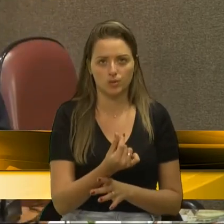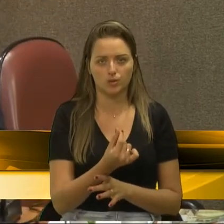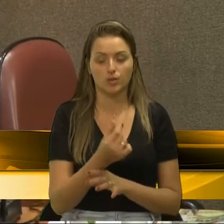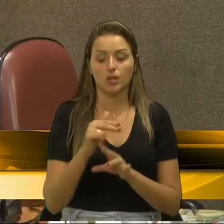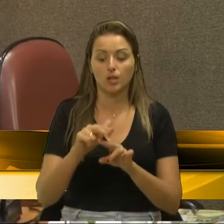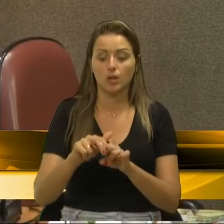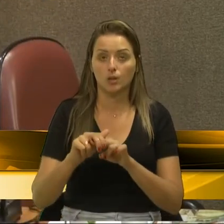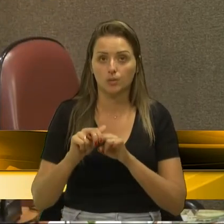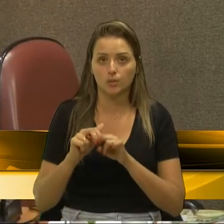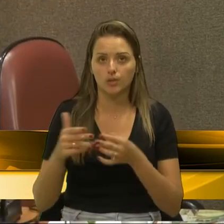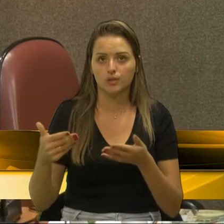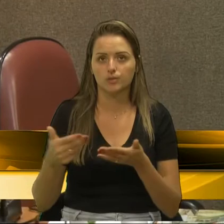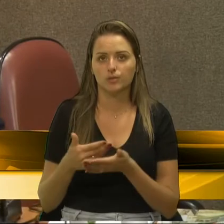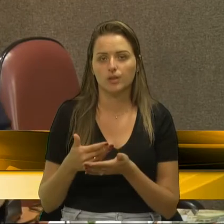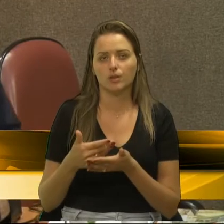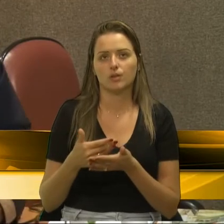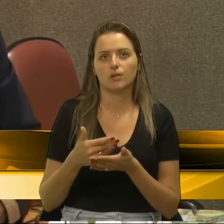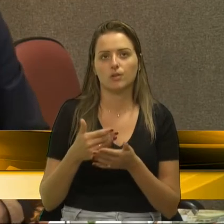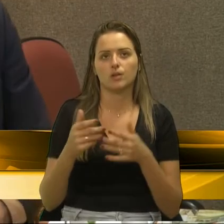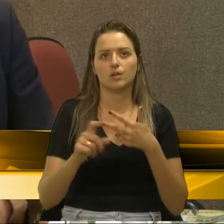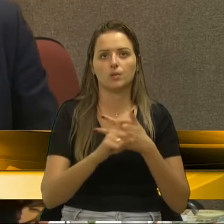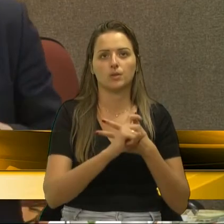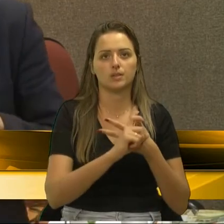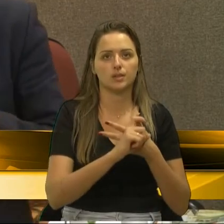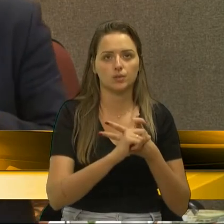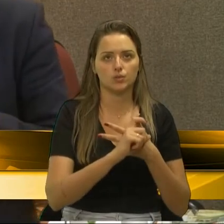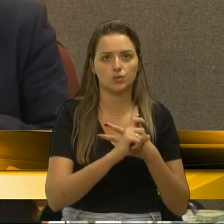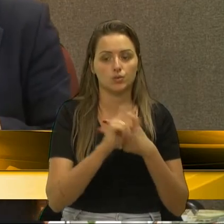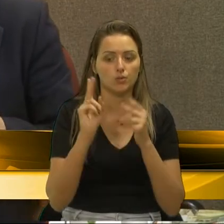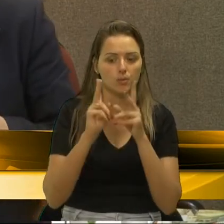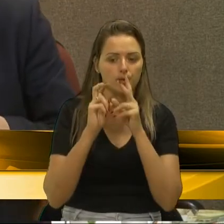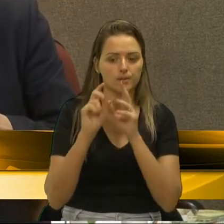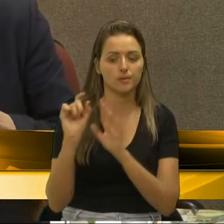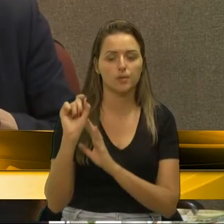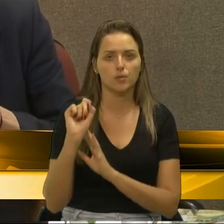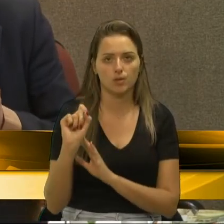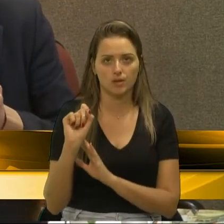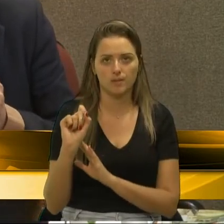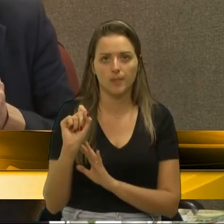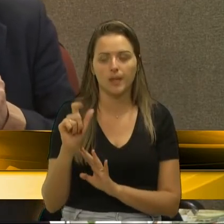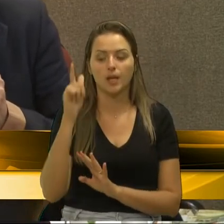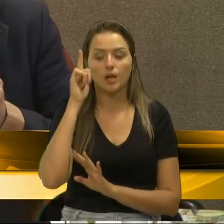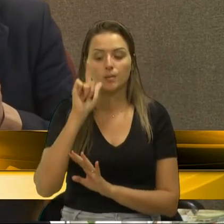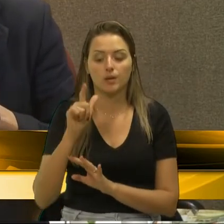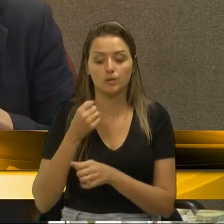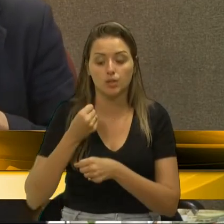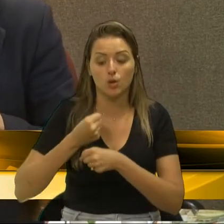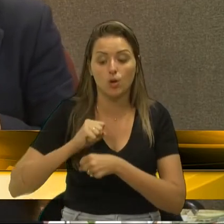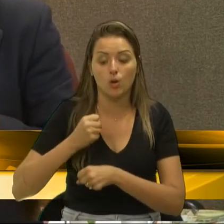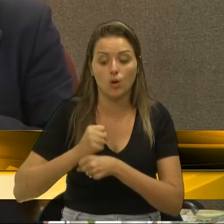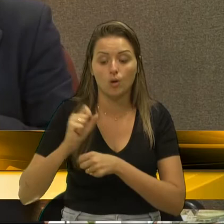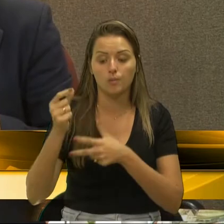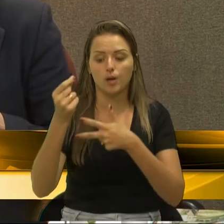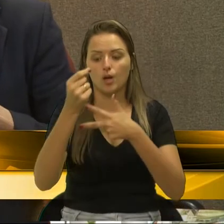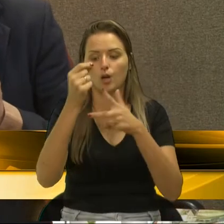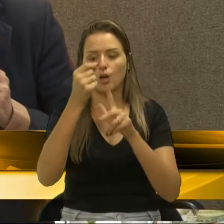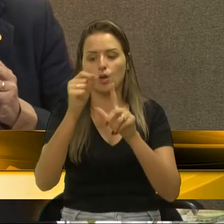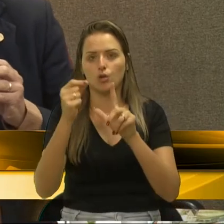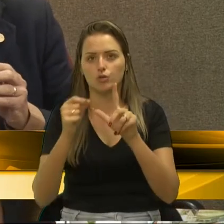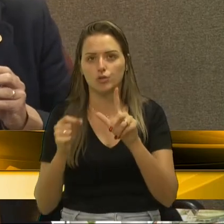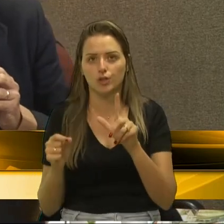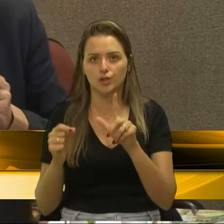sentido, o Poder Executivo atual, tendo em vista que, para uma obra de logística e mobilidade